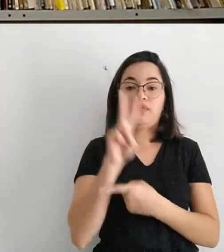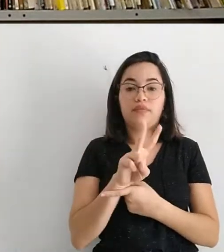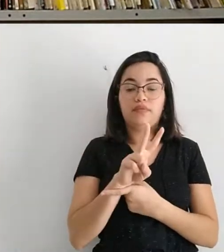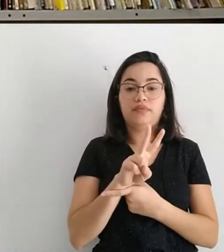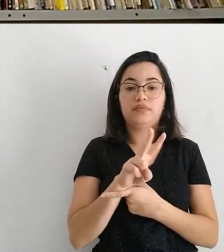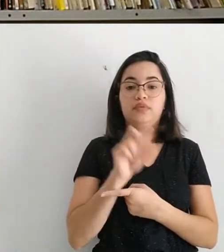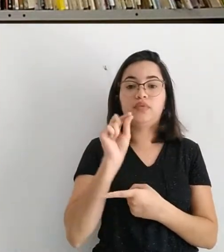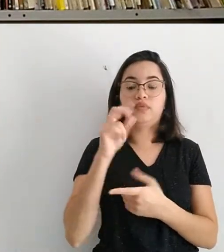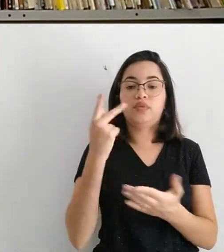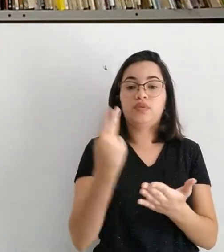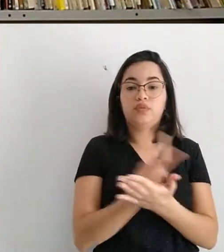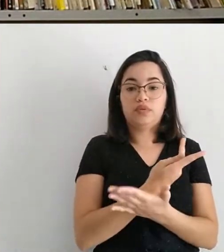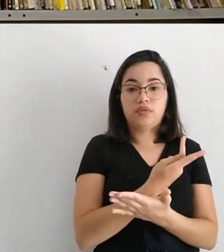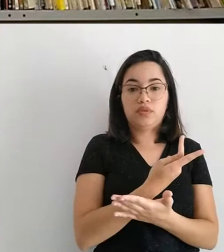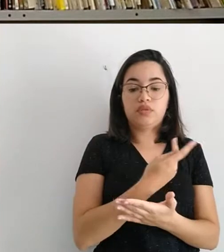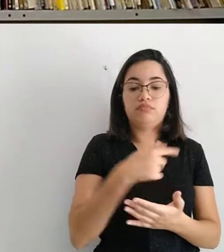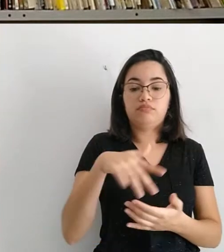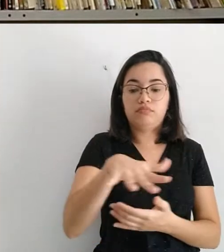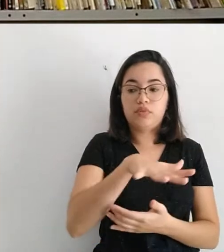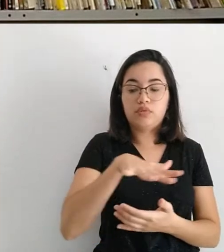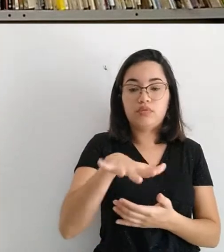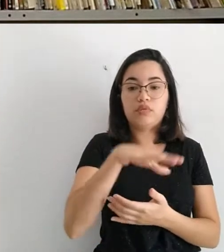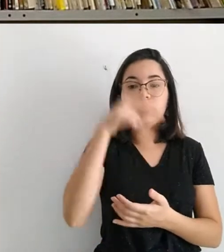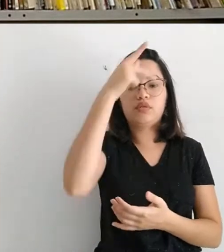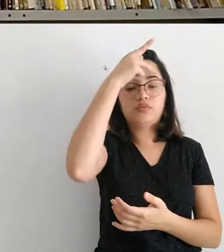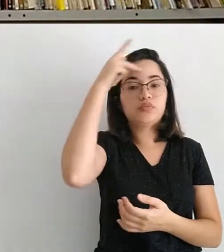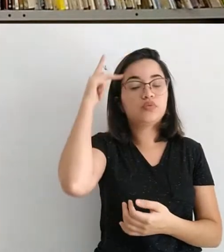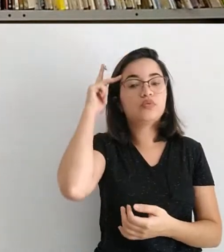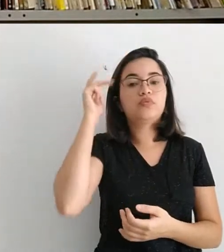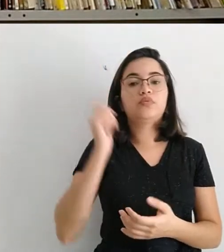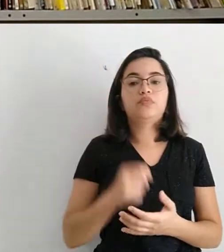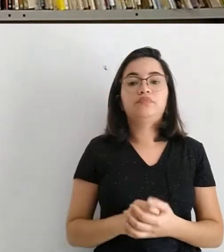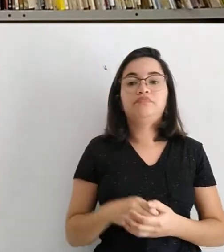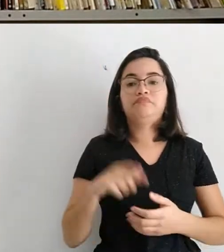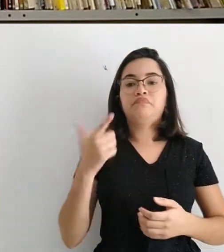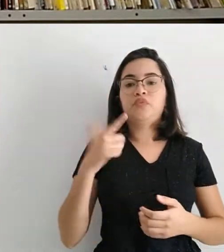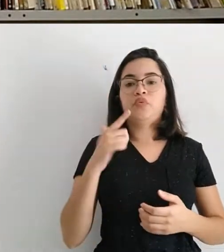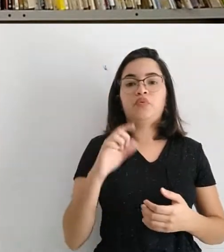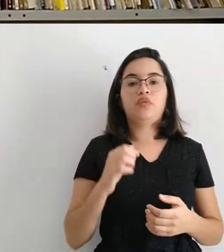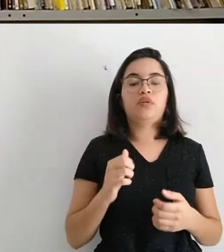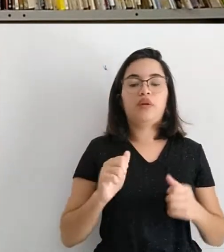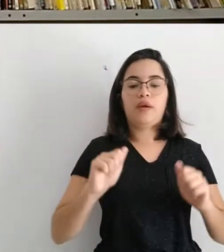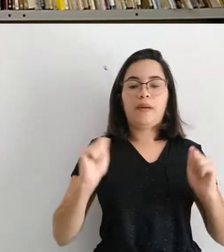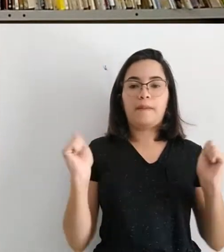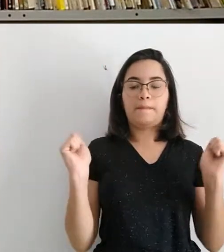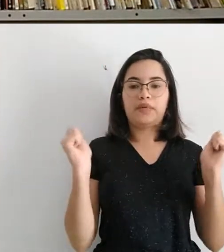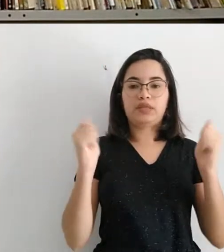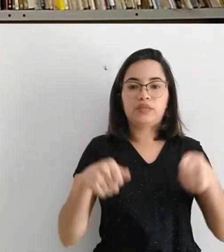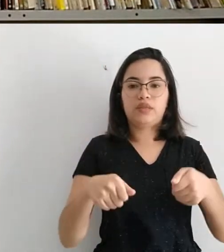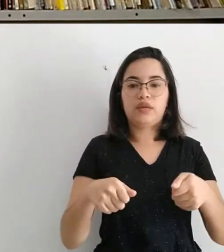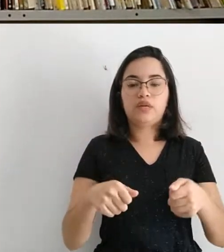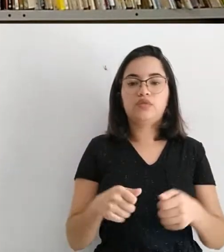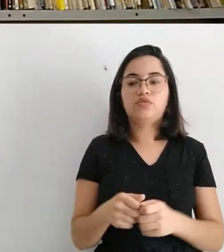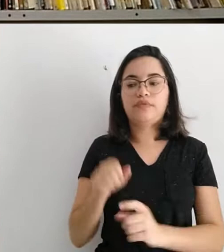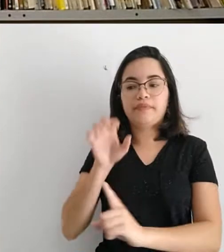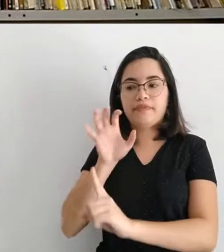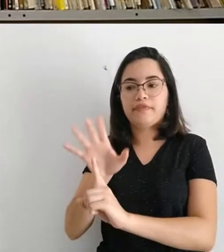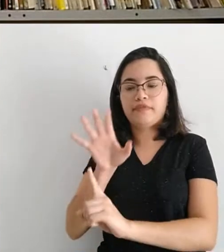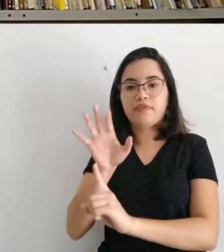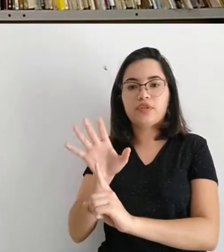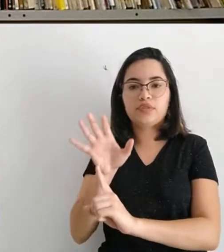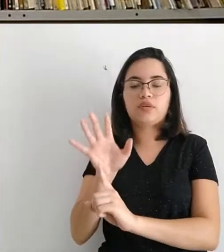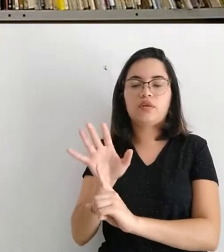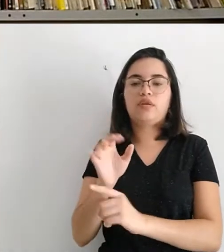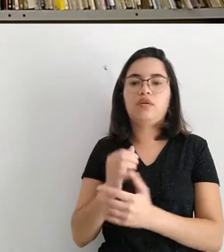vendo ali o que está acontecendo naquele local com aquelas pessoas não tem capacidade de interferir